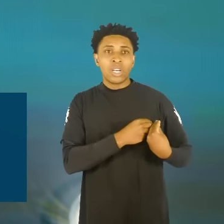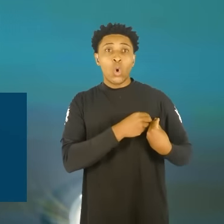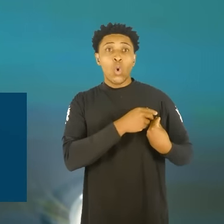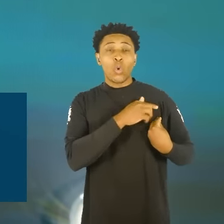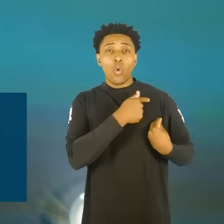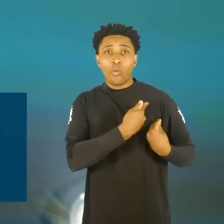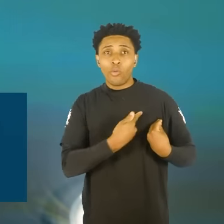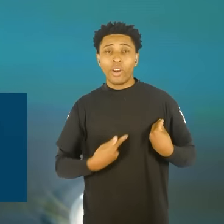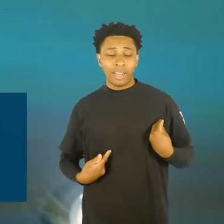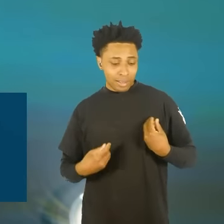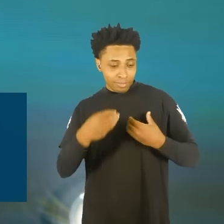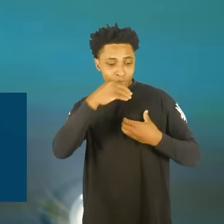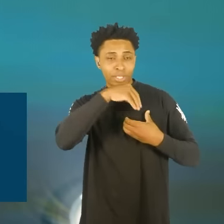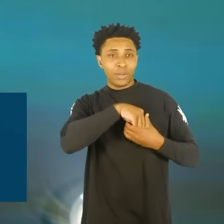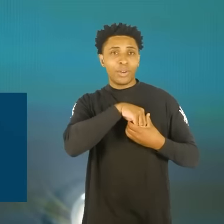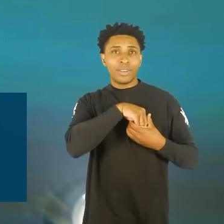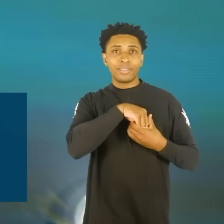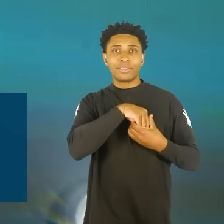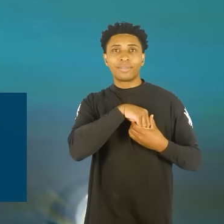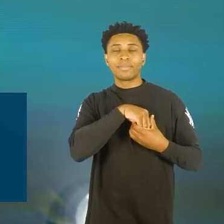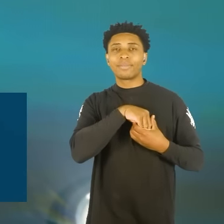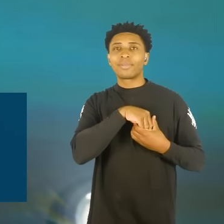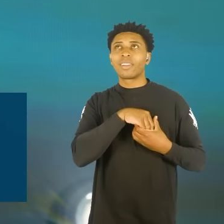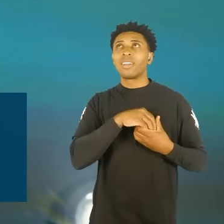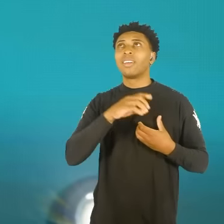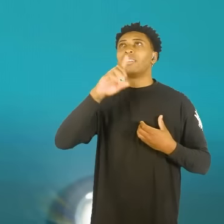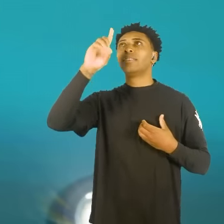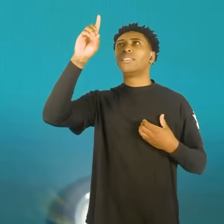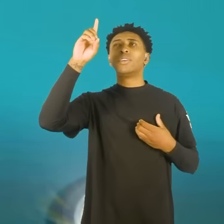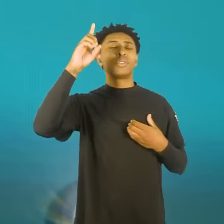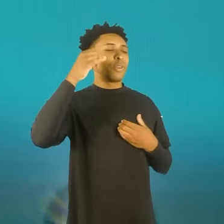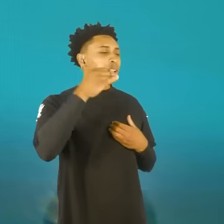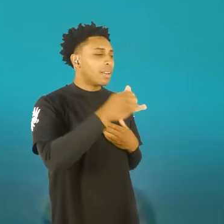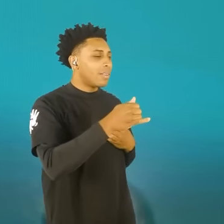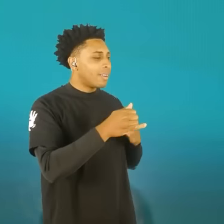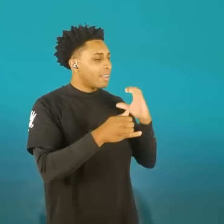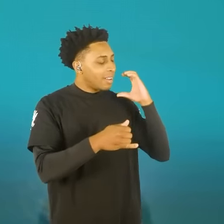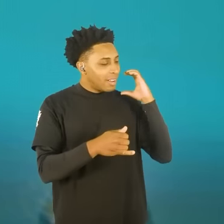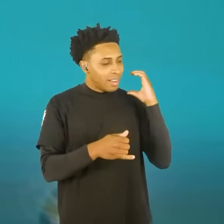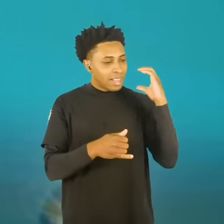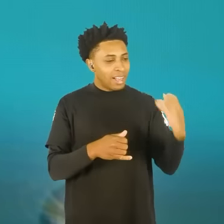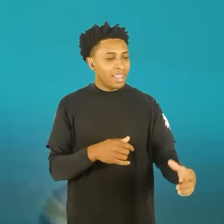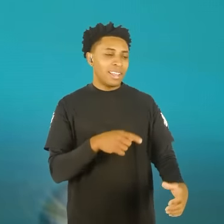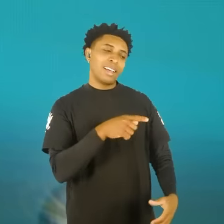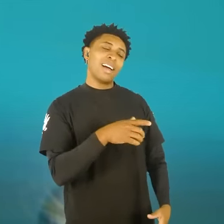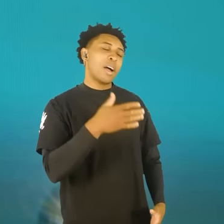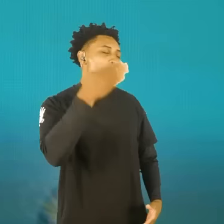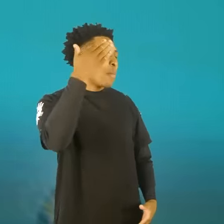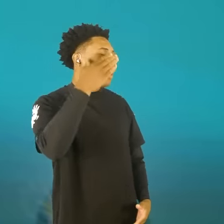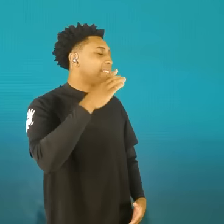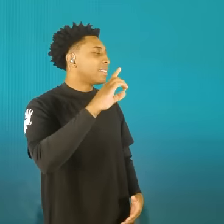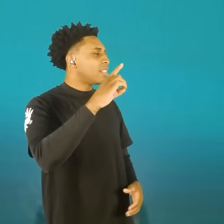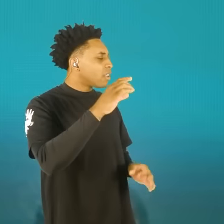governá-lo. Deus está dizendo: ei, Caim, se você não aproveitar a minha presença para se